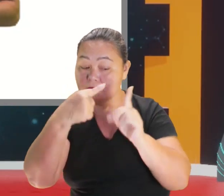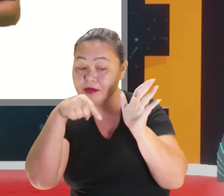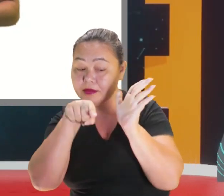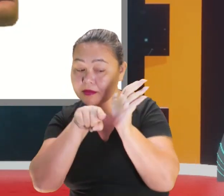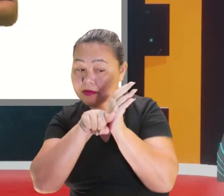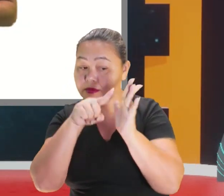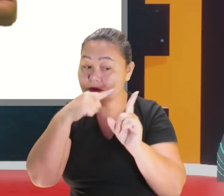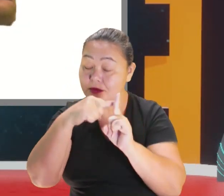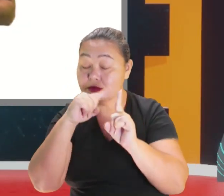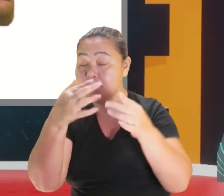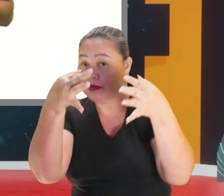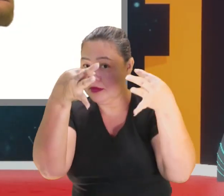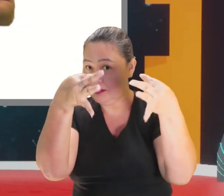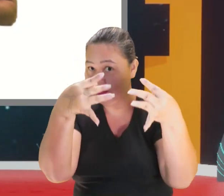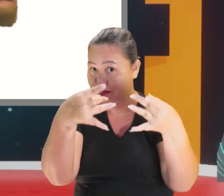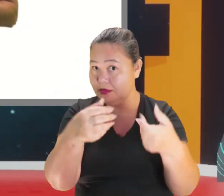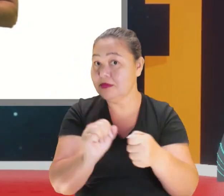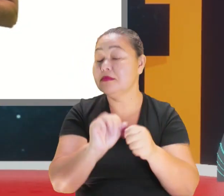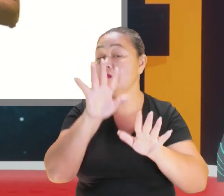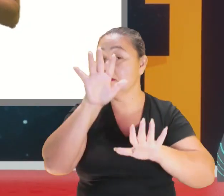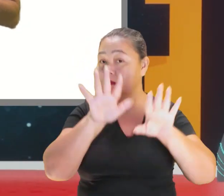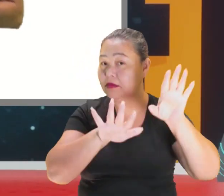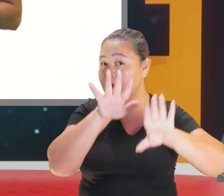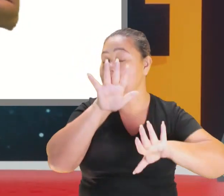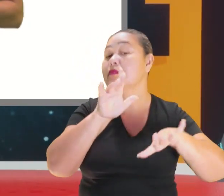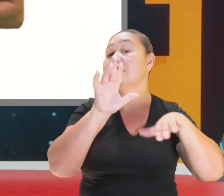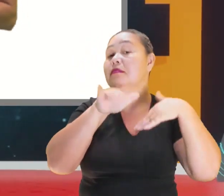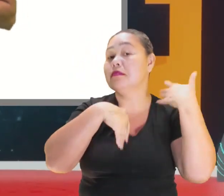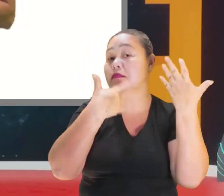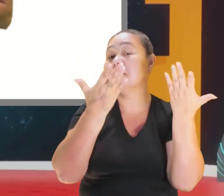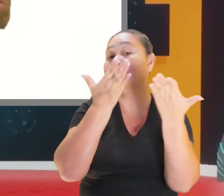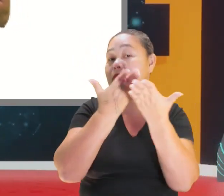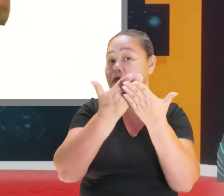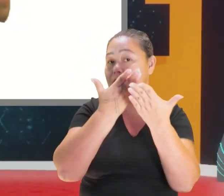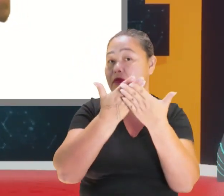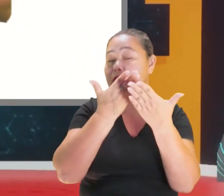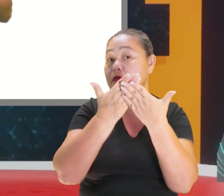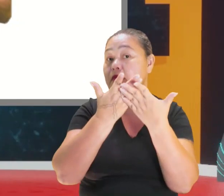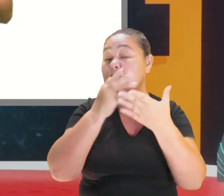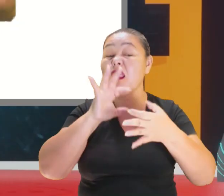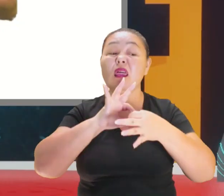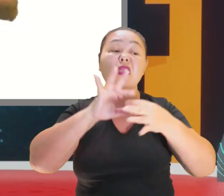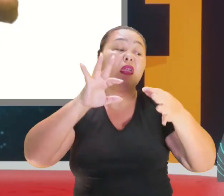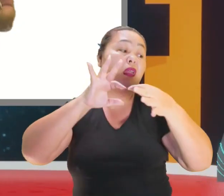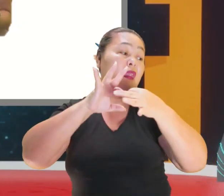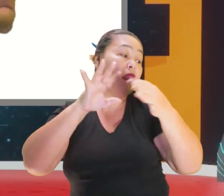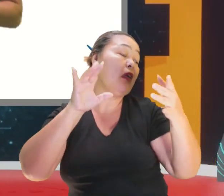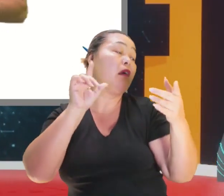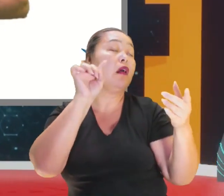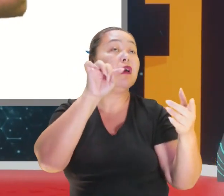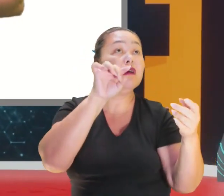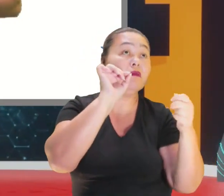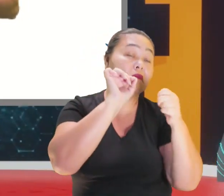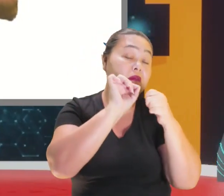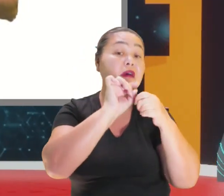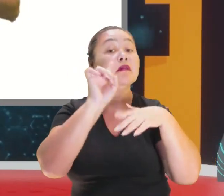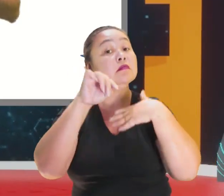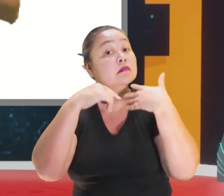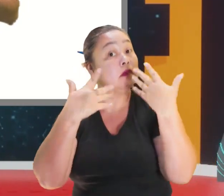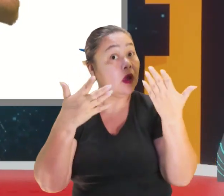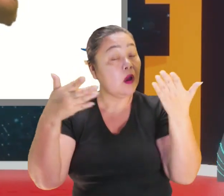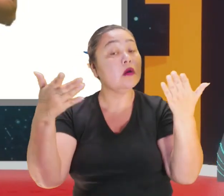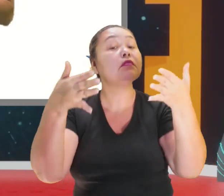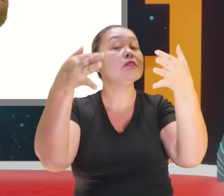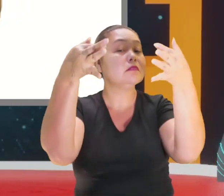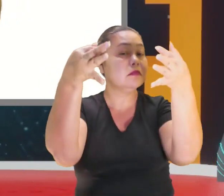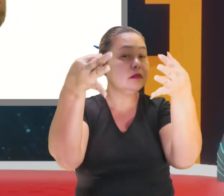né? Esse detalhe aí é um detalhe que eu acredito que em algumas aulas, assim, de maneira solta, nós vamos fazendo uma aqui, outra ali, mas é